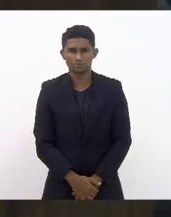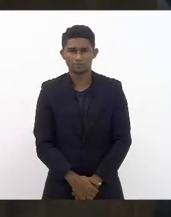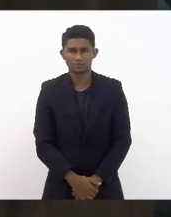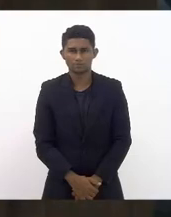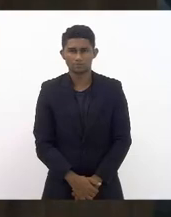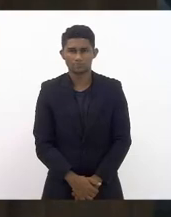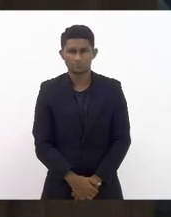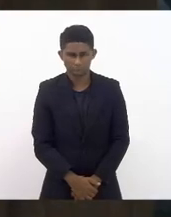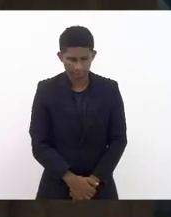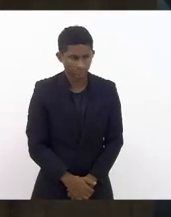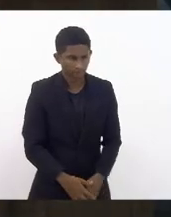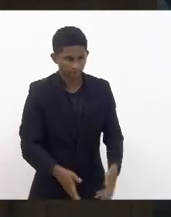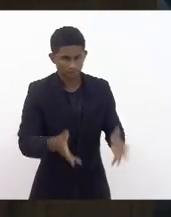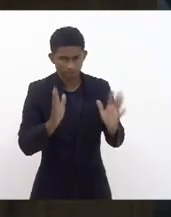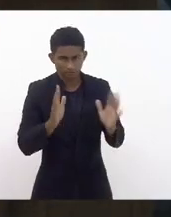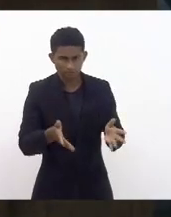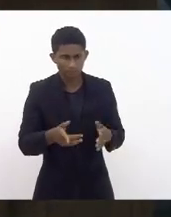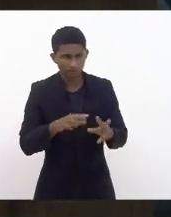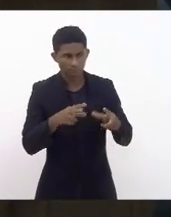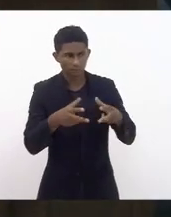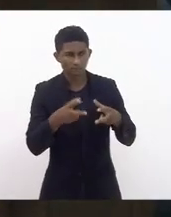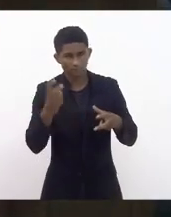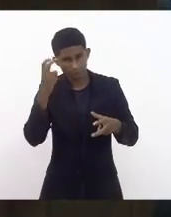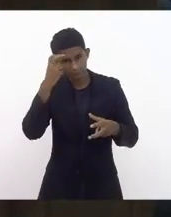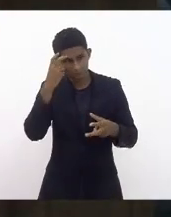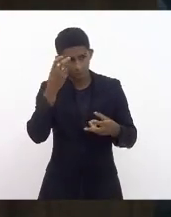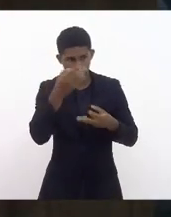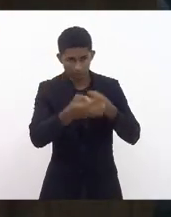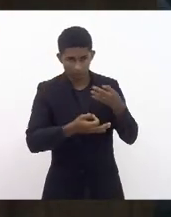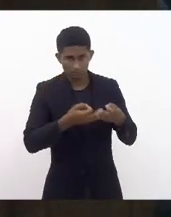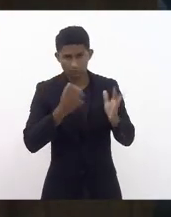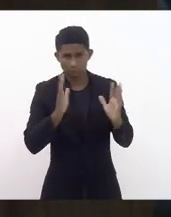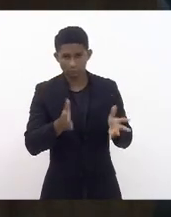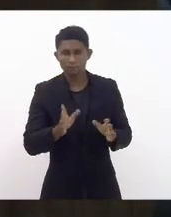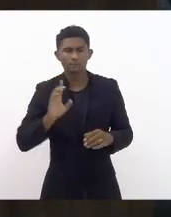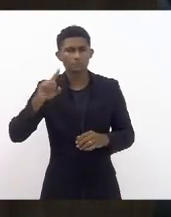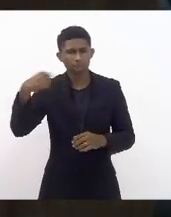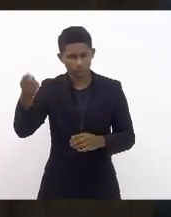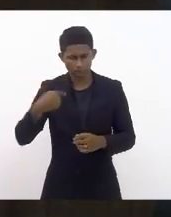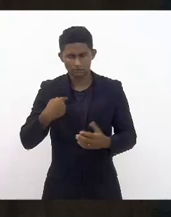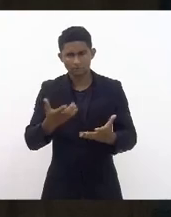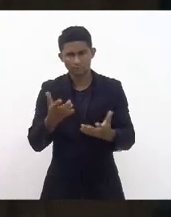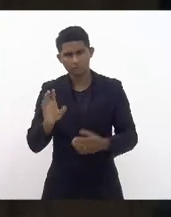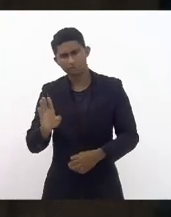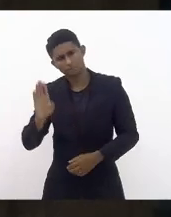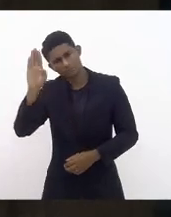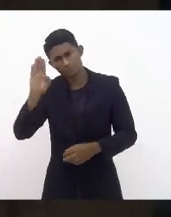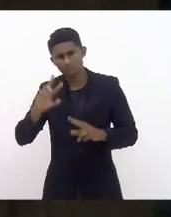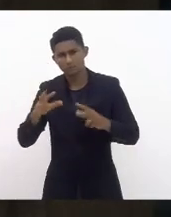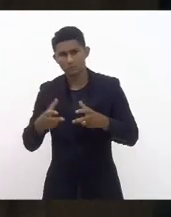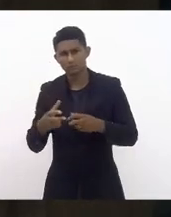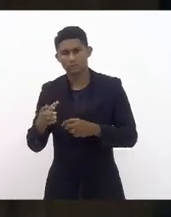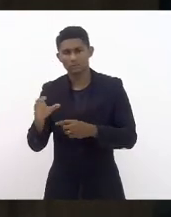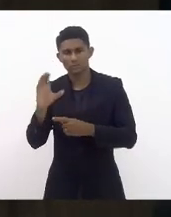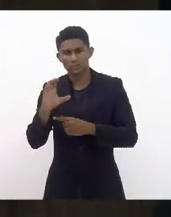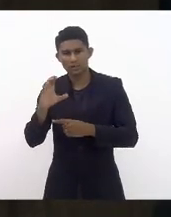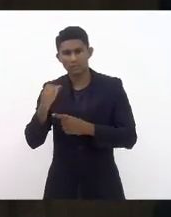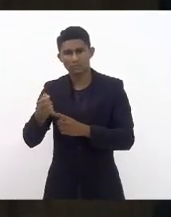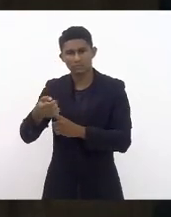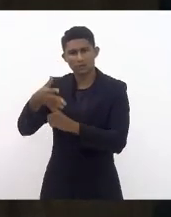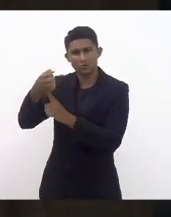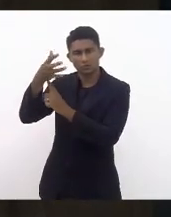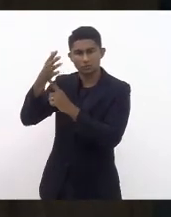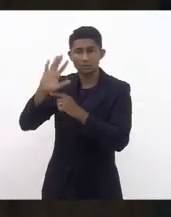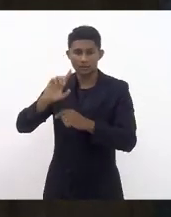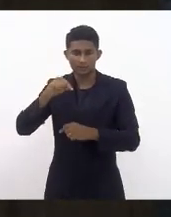Presidente, depois de colher o parecer da Comissão de Cultura, eu queria fazer uma questão de ordem sobre o parecer da Comissão de Ciência e Tecnologia, mas aqui na